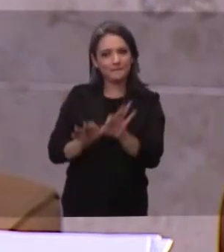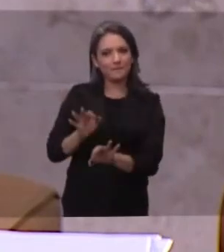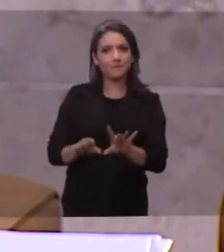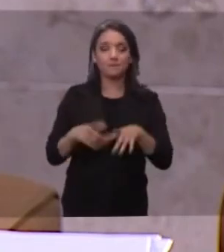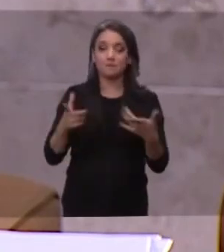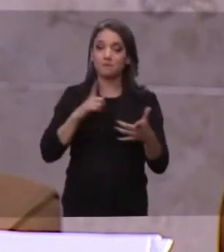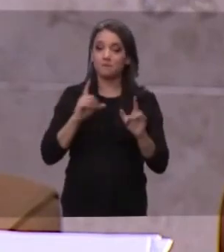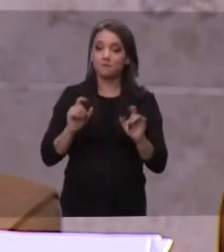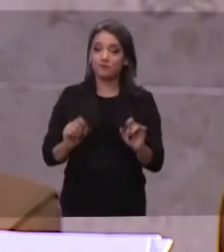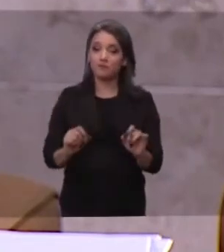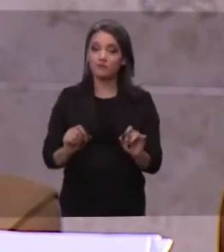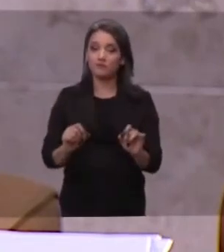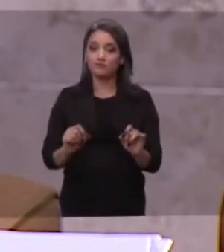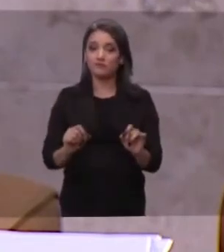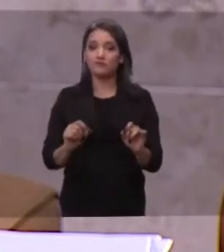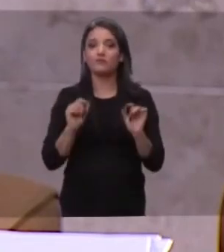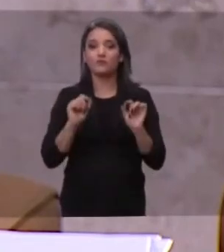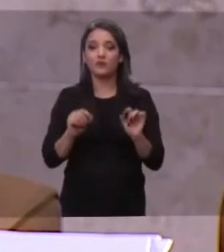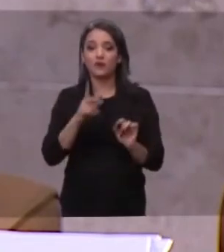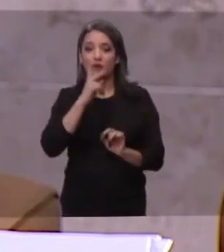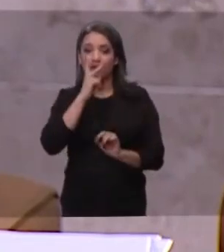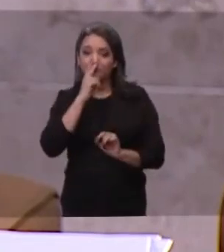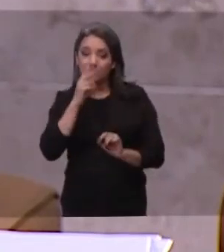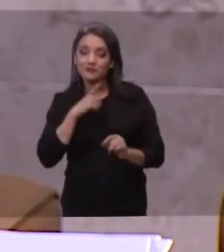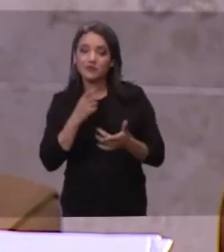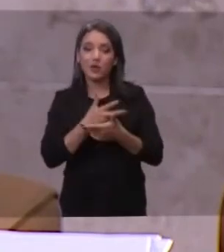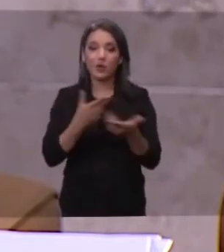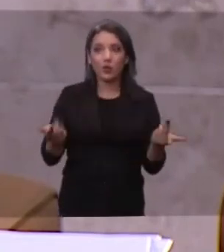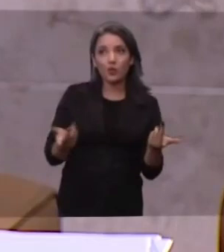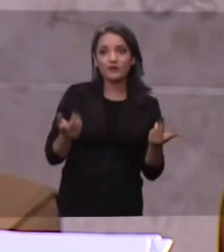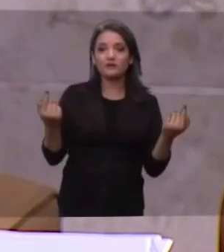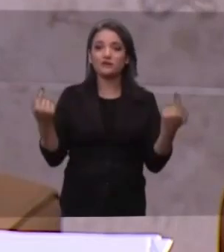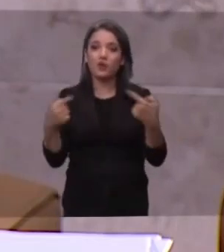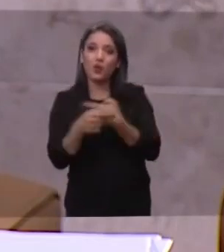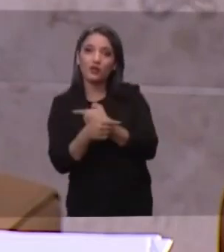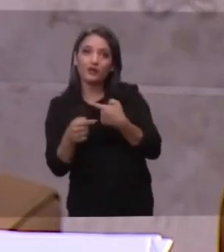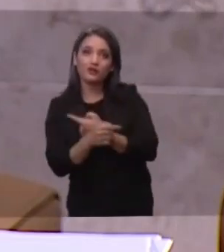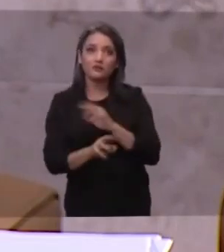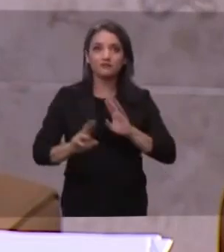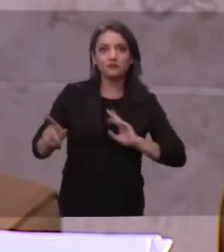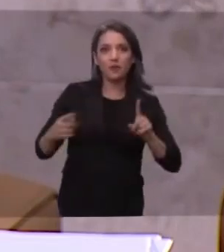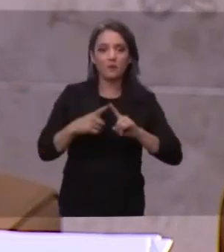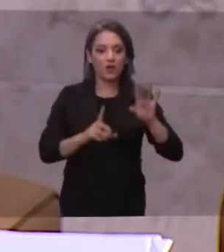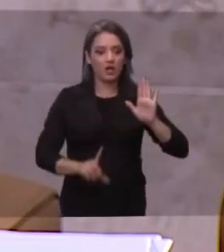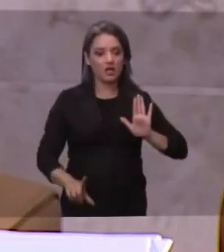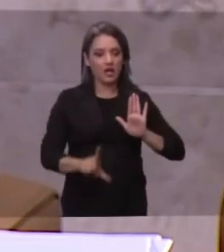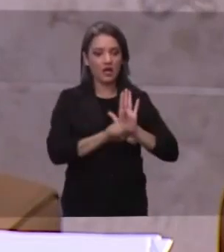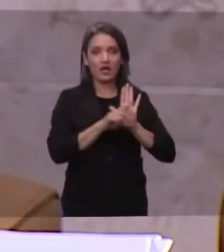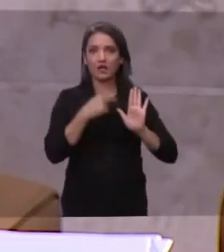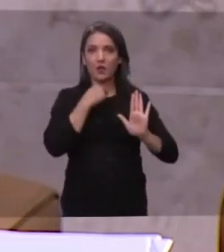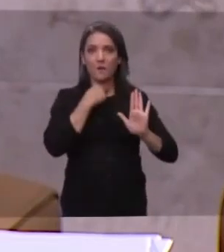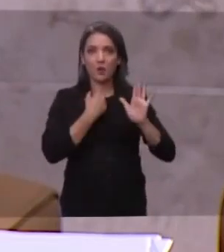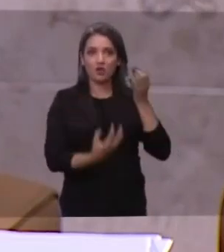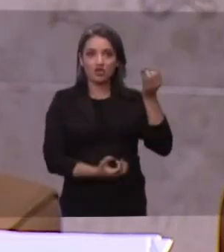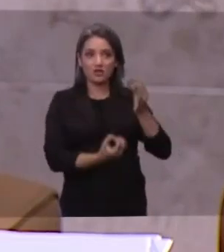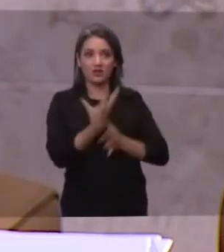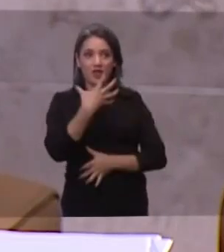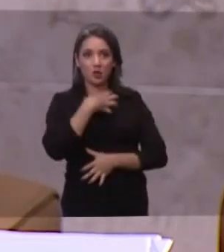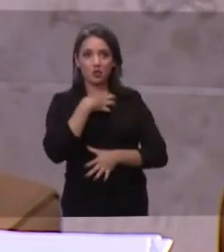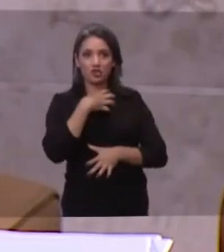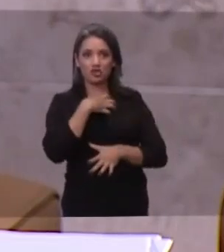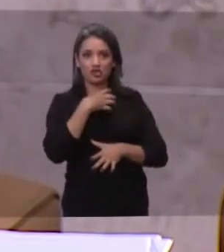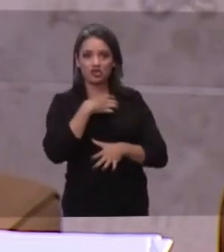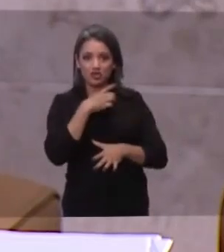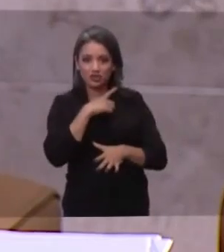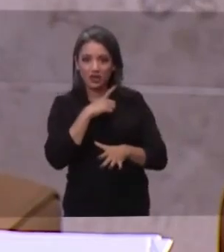uma paródia de contraditório diferido, pois o legislador não poderia criar formas de